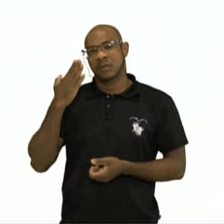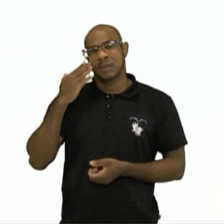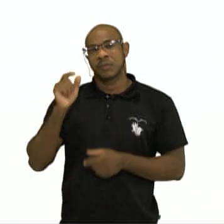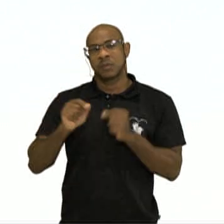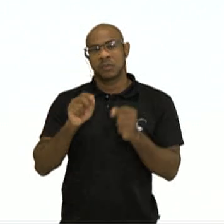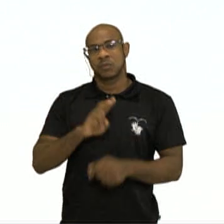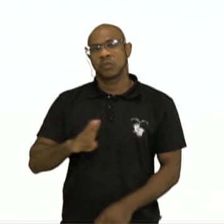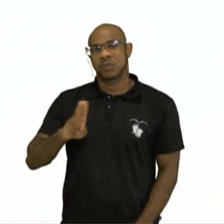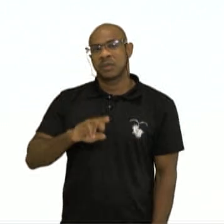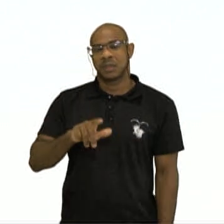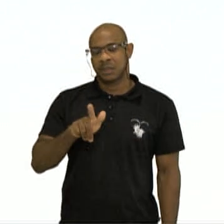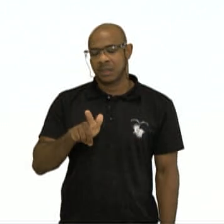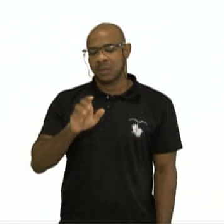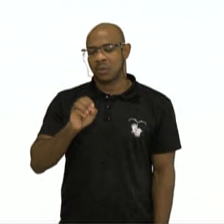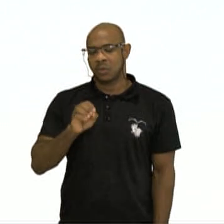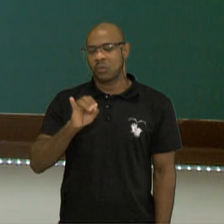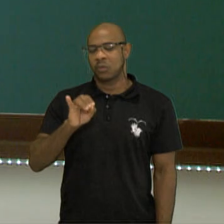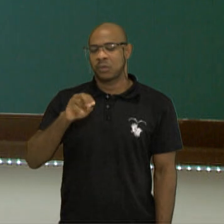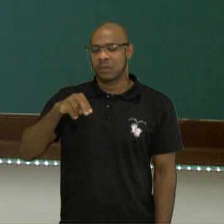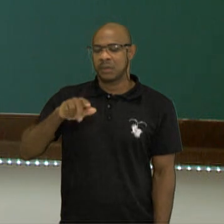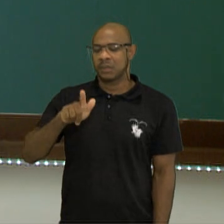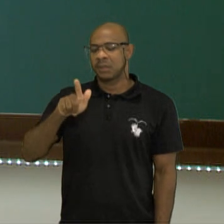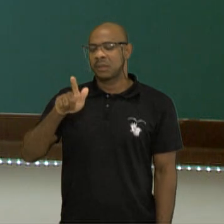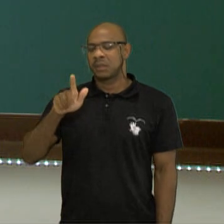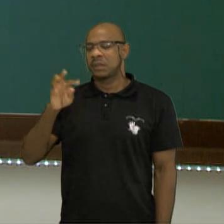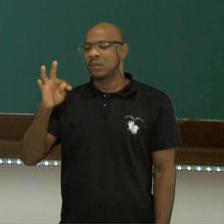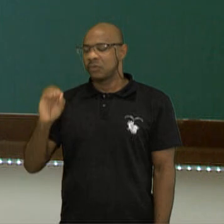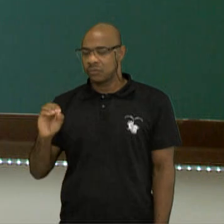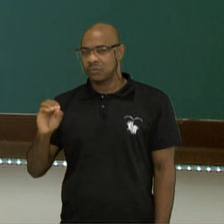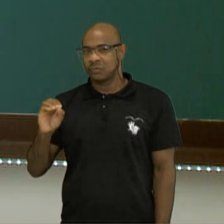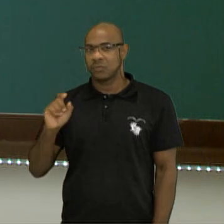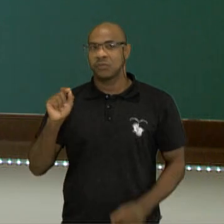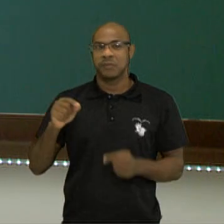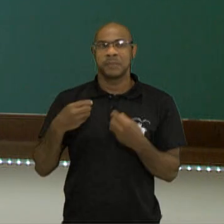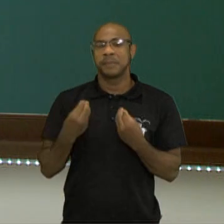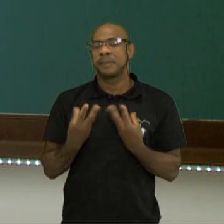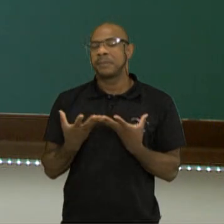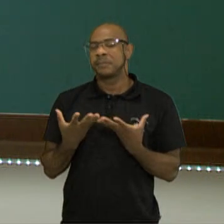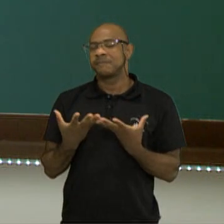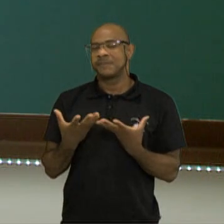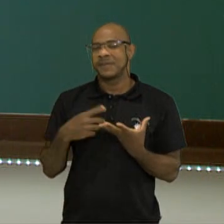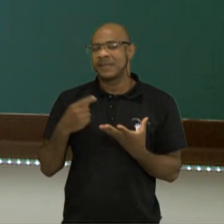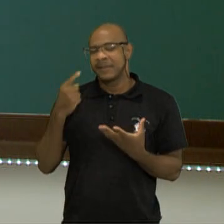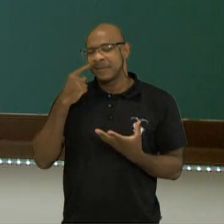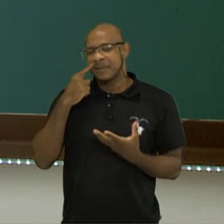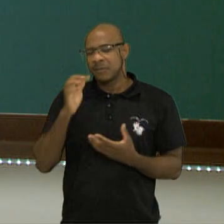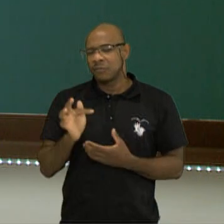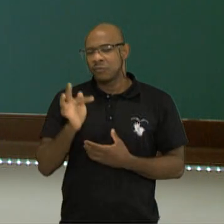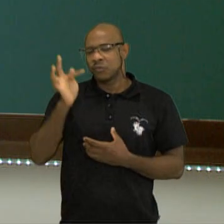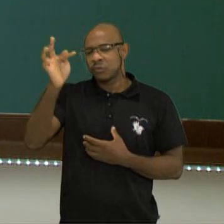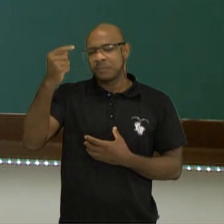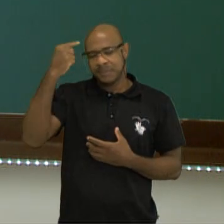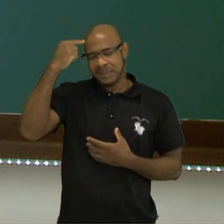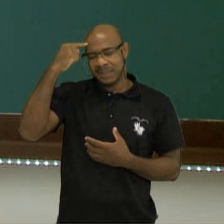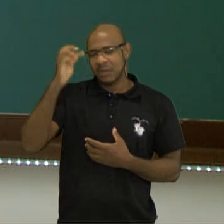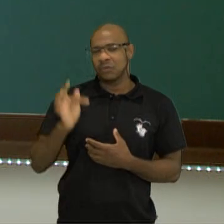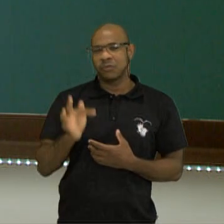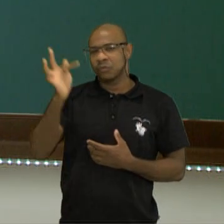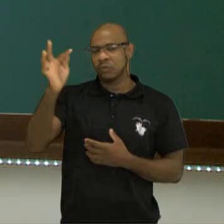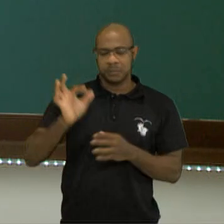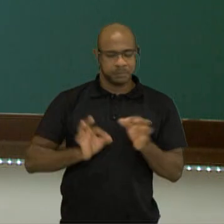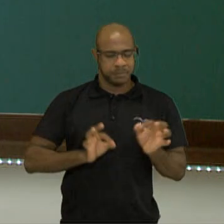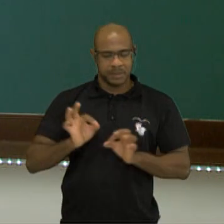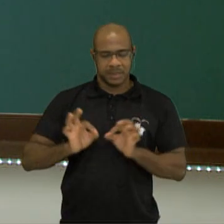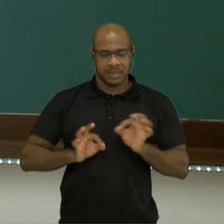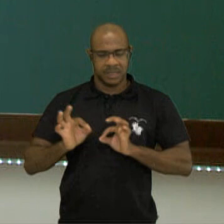usar o going to e a gente sabe que ele serve para eu fazer previsões de um futuro que vem sendo planejado, algo